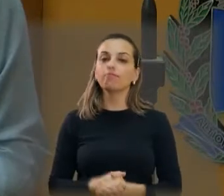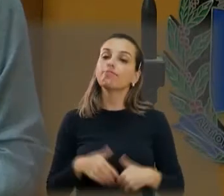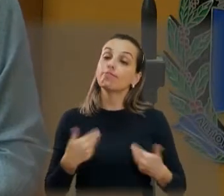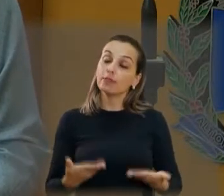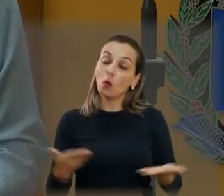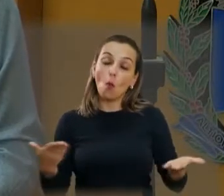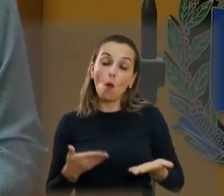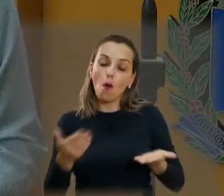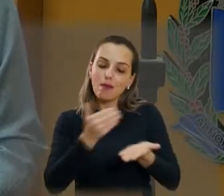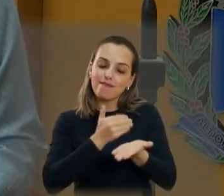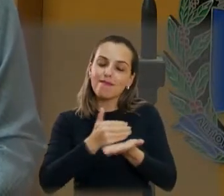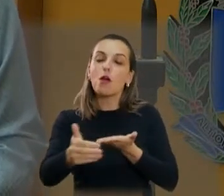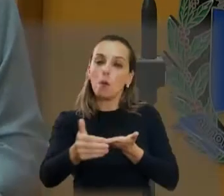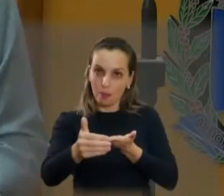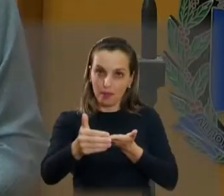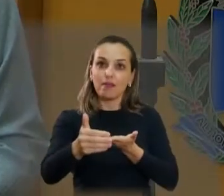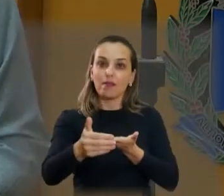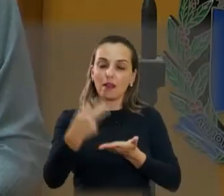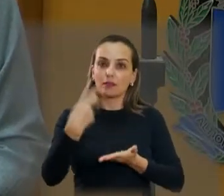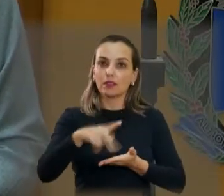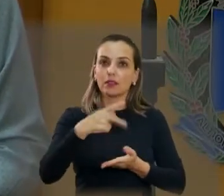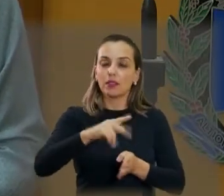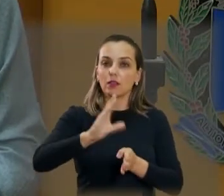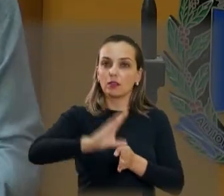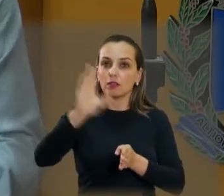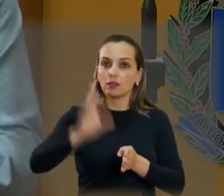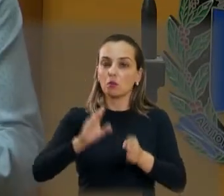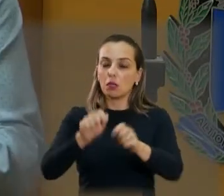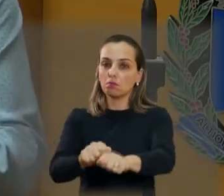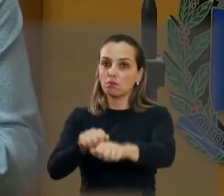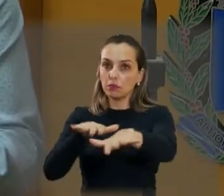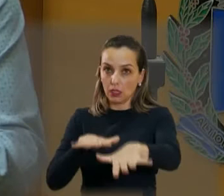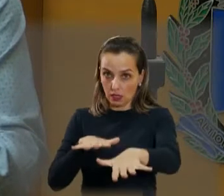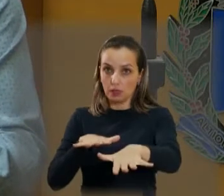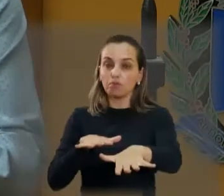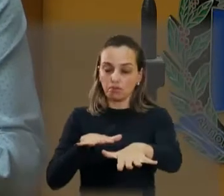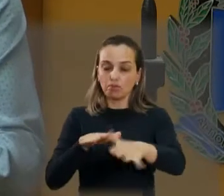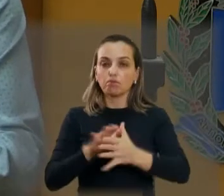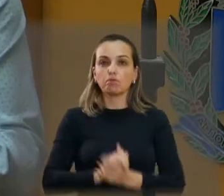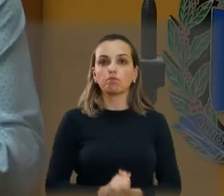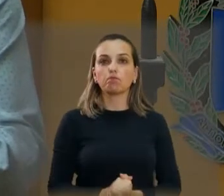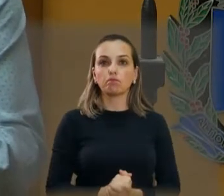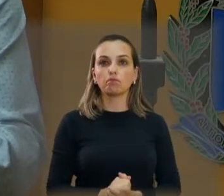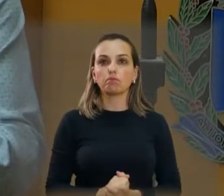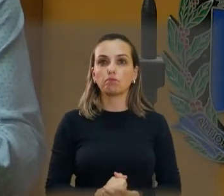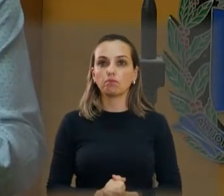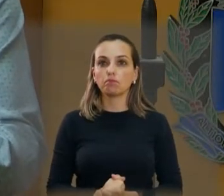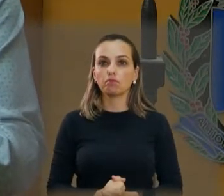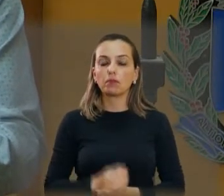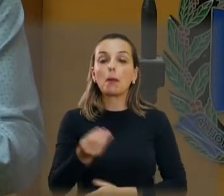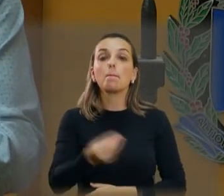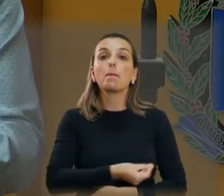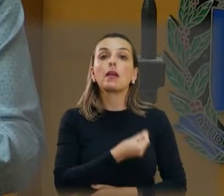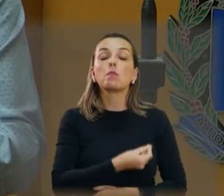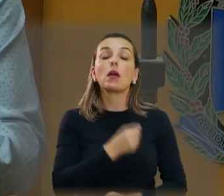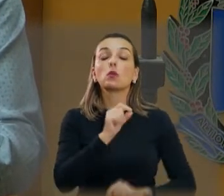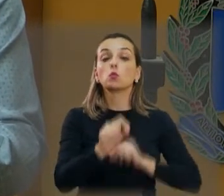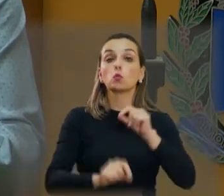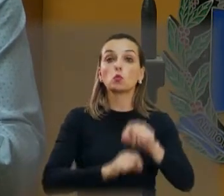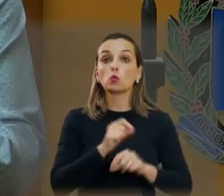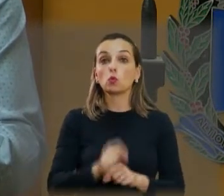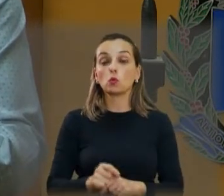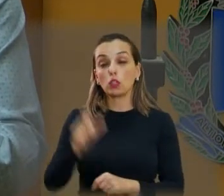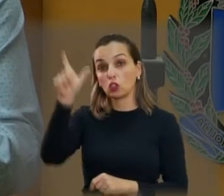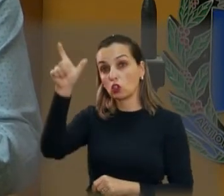que acontece a partir de agora, aqui no plenário da Câmara Municipal de Araraquara. Participam representante